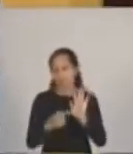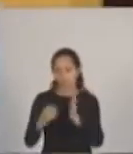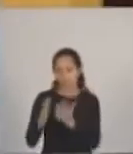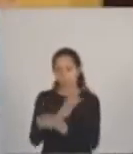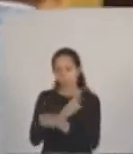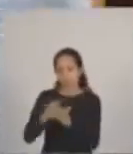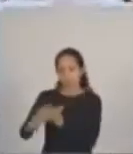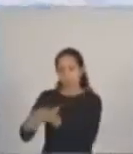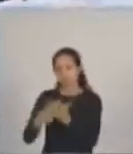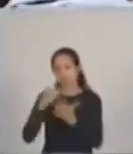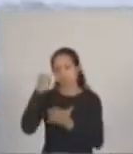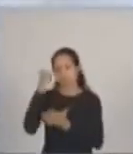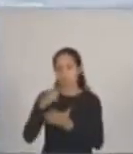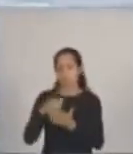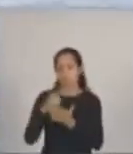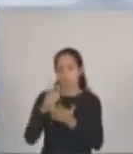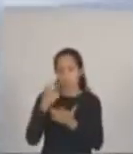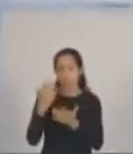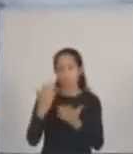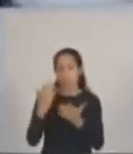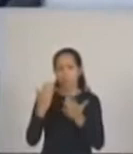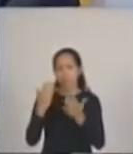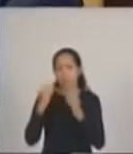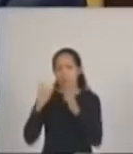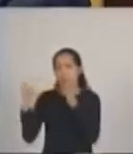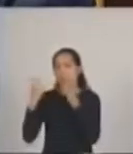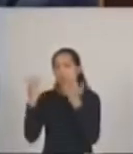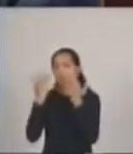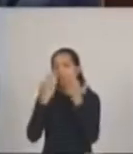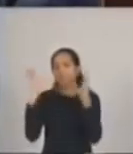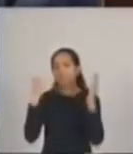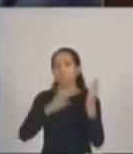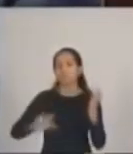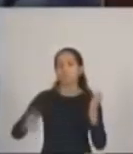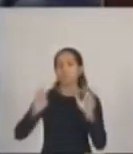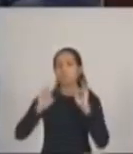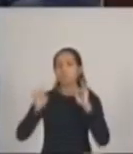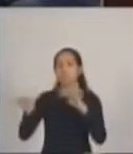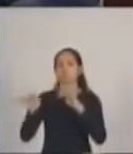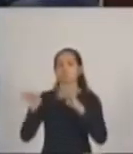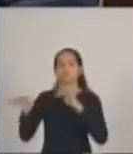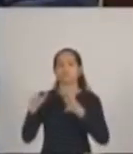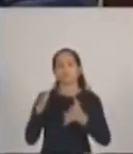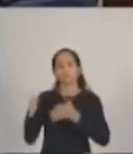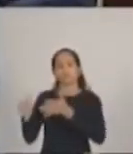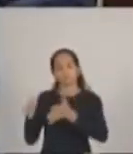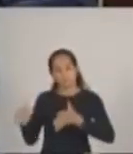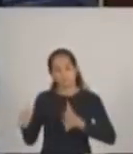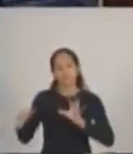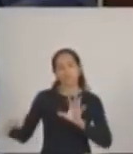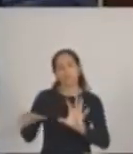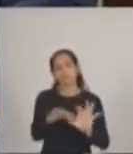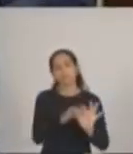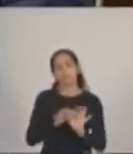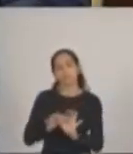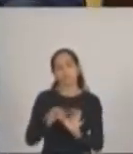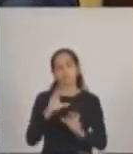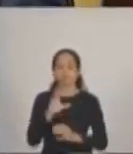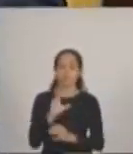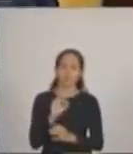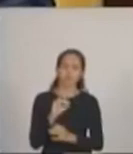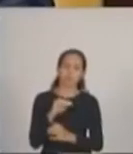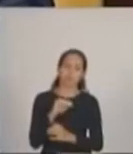a realização de audiências públicas para a decisão final sobre a integração das referidas